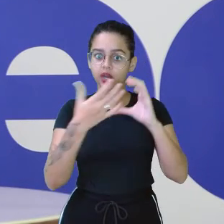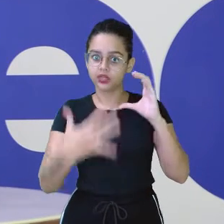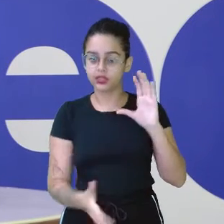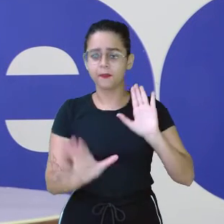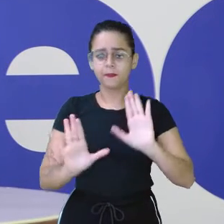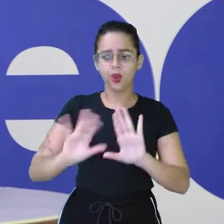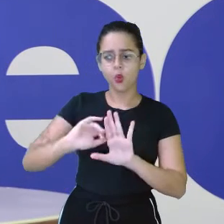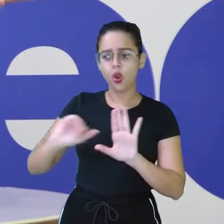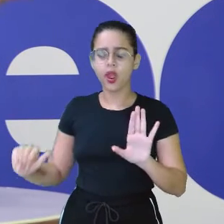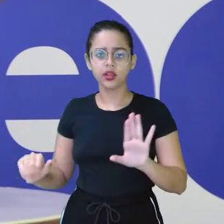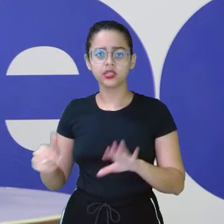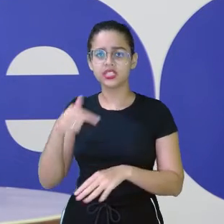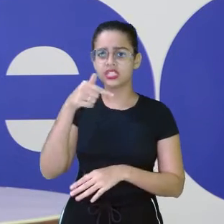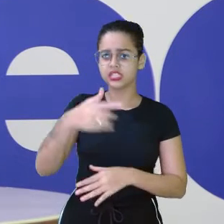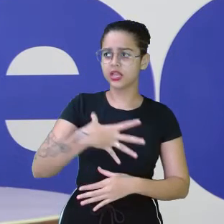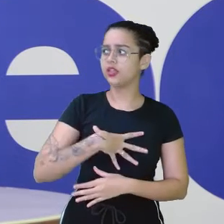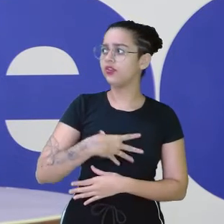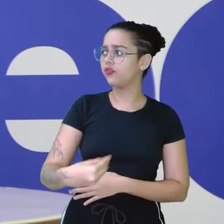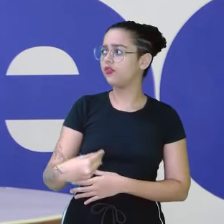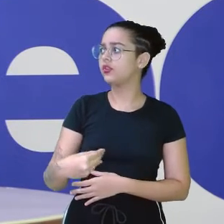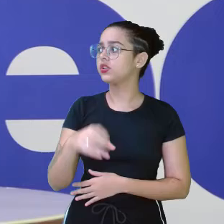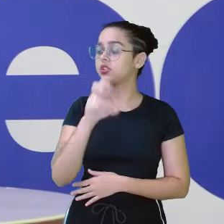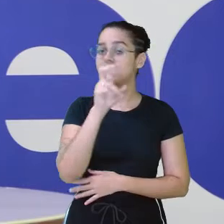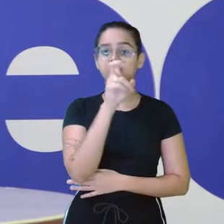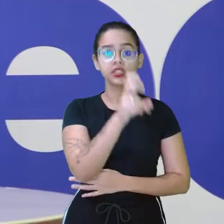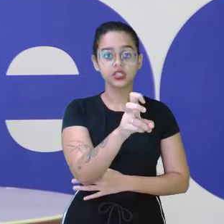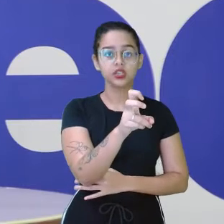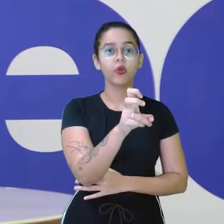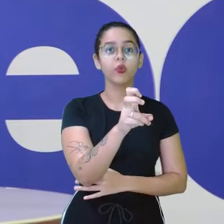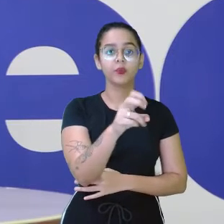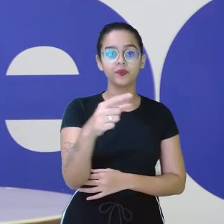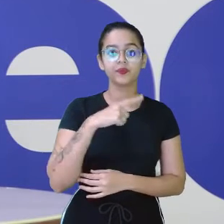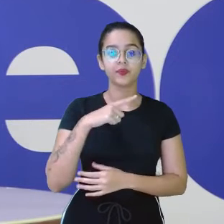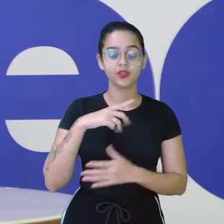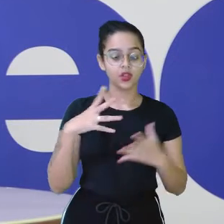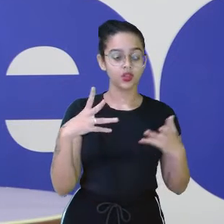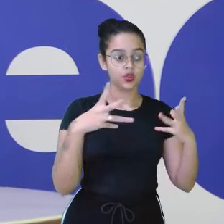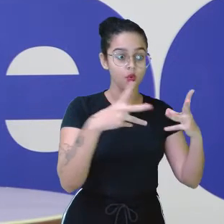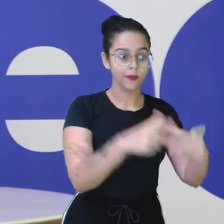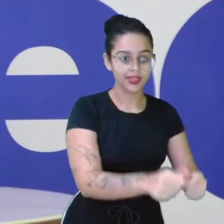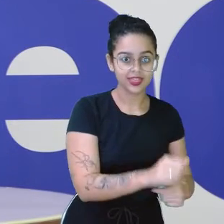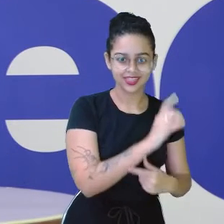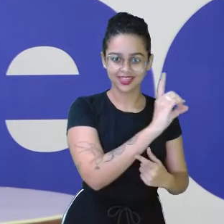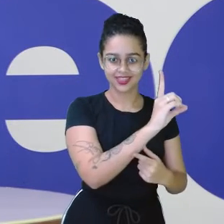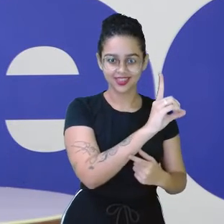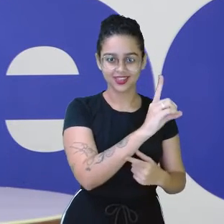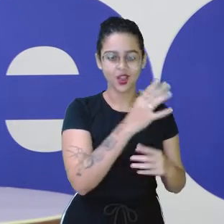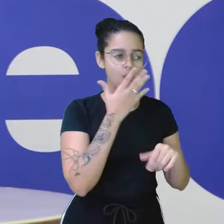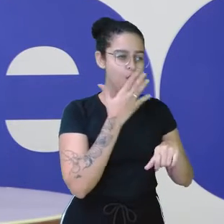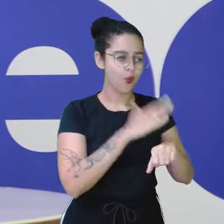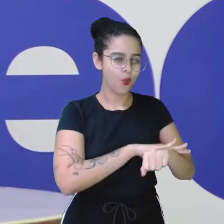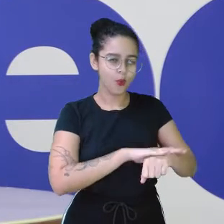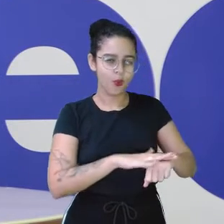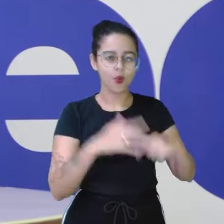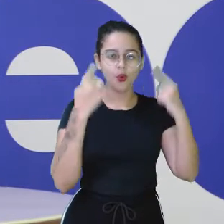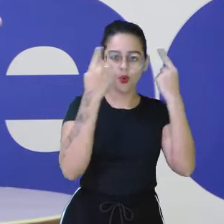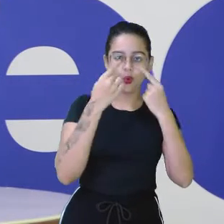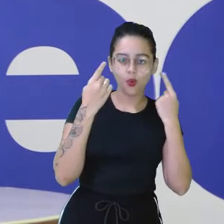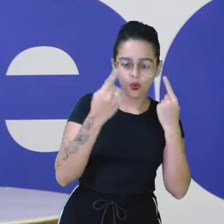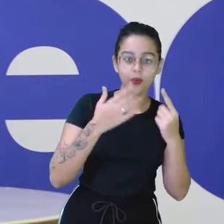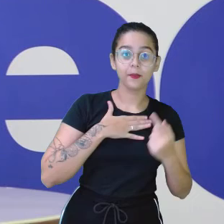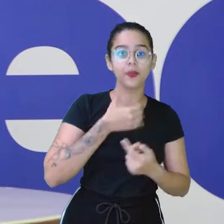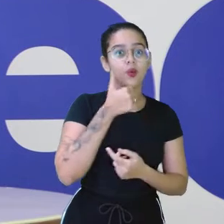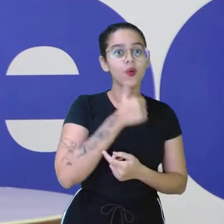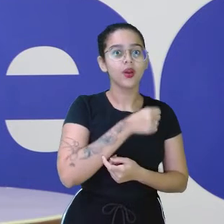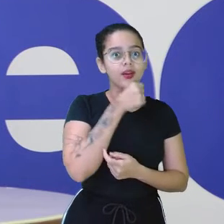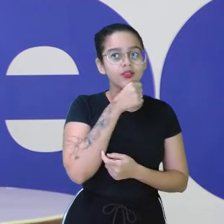o restante foram 7 filhos, 5 teve a dominação, né, de cor da pele, dos olhos do meu